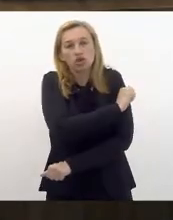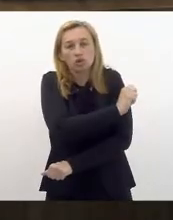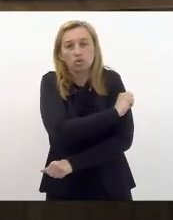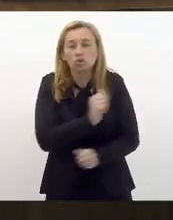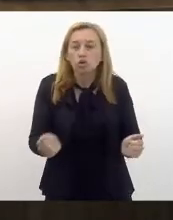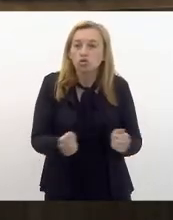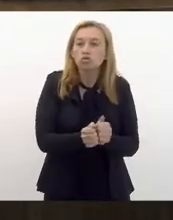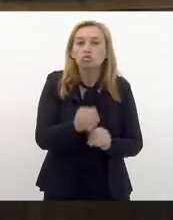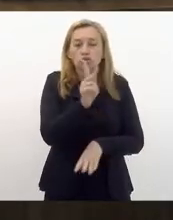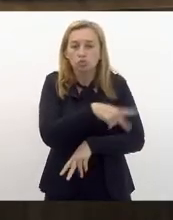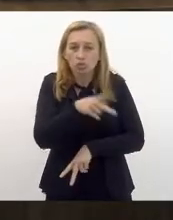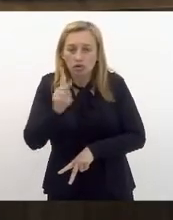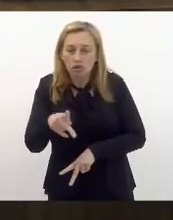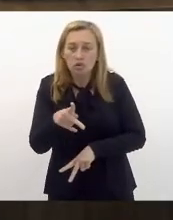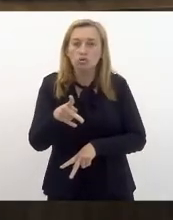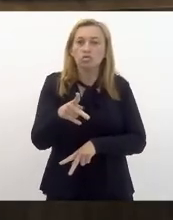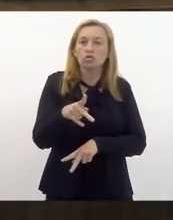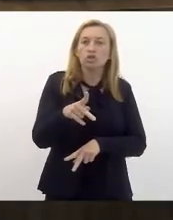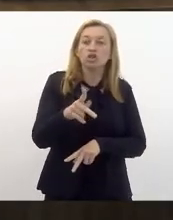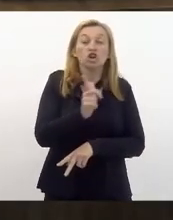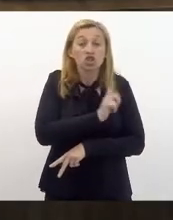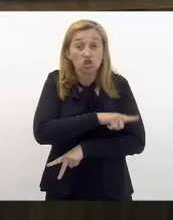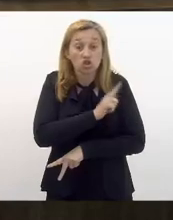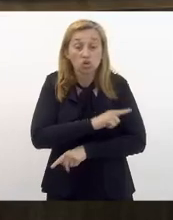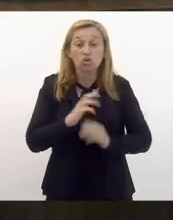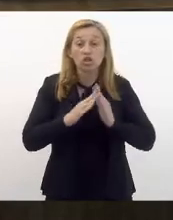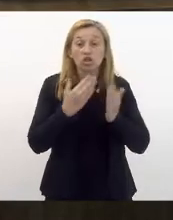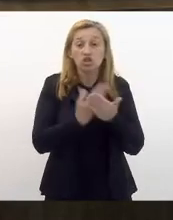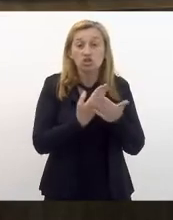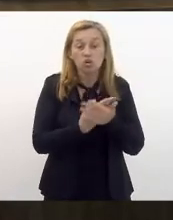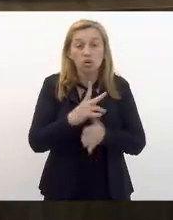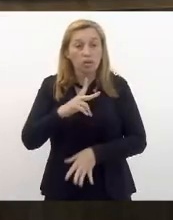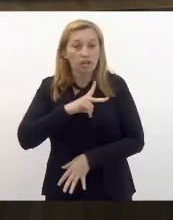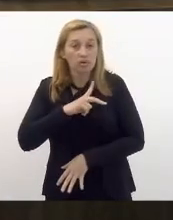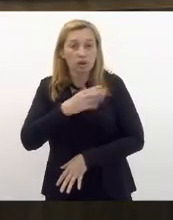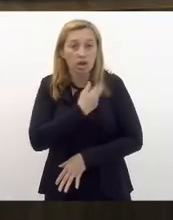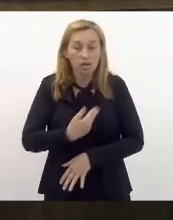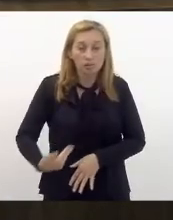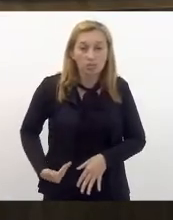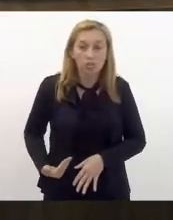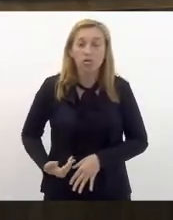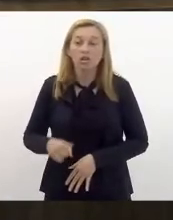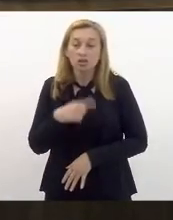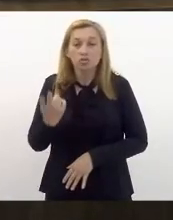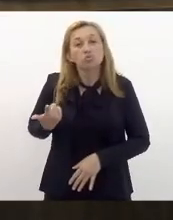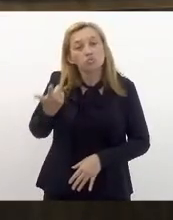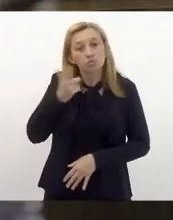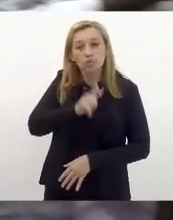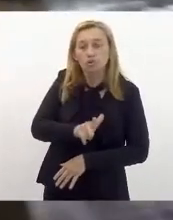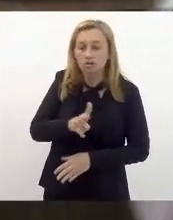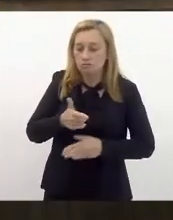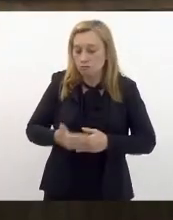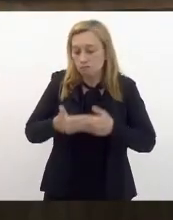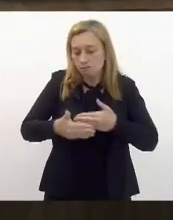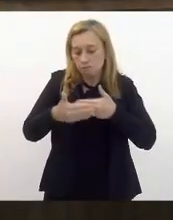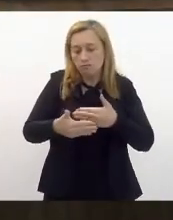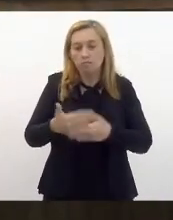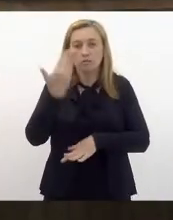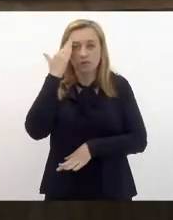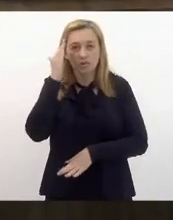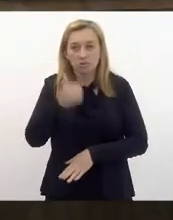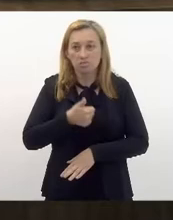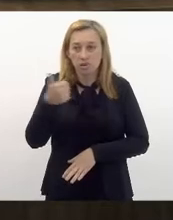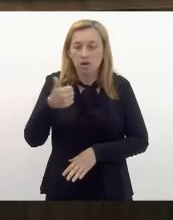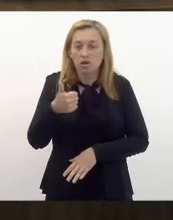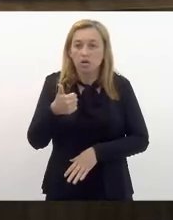envolvendo professores envolvendo gestores das escolas públicas e privadas para que a gente consiga avançar no entendimento